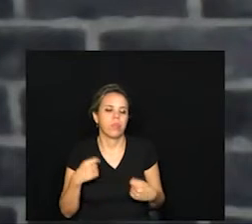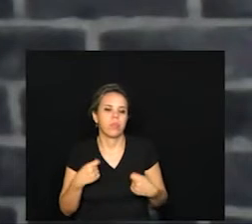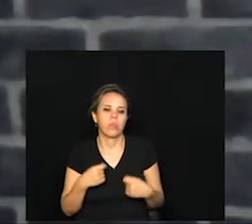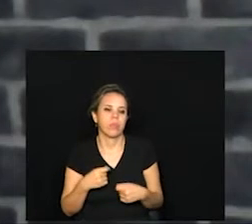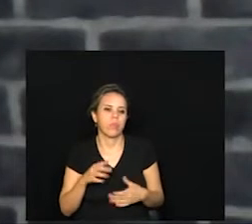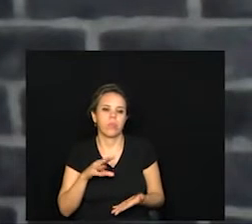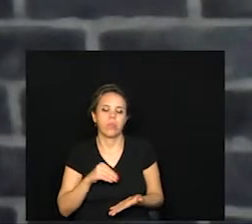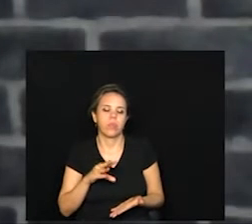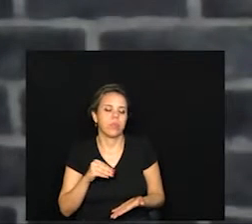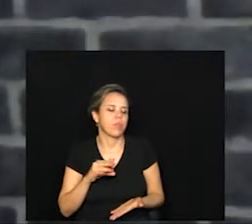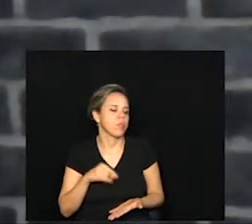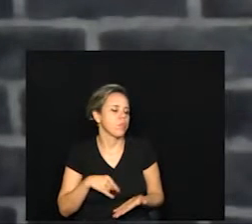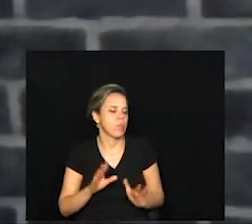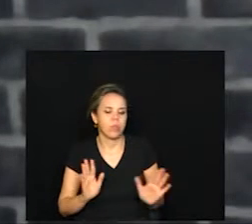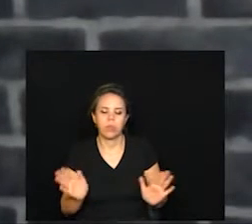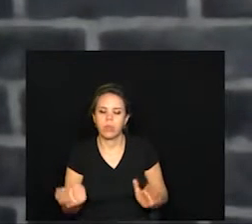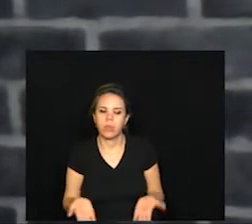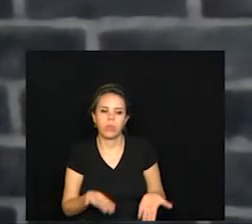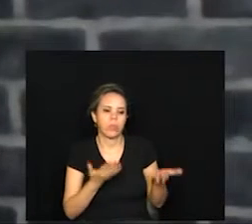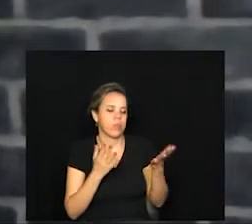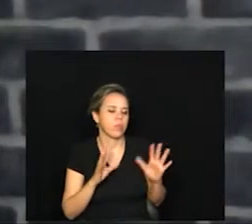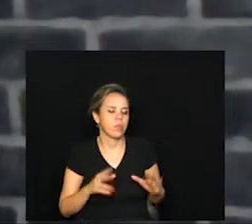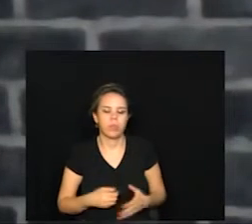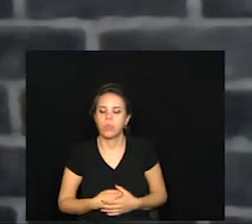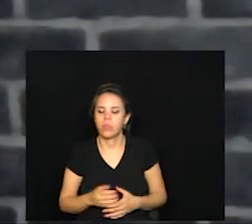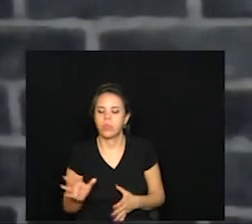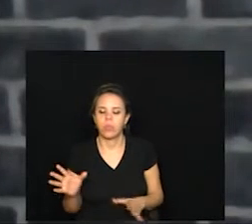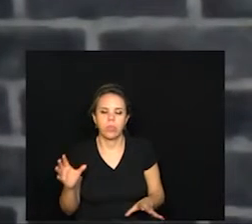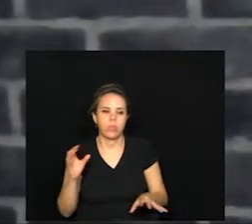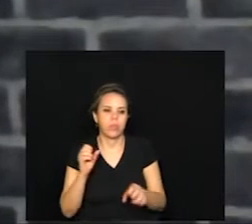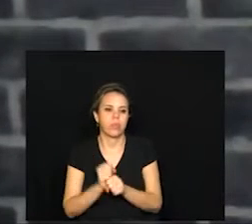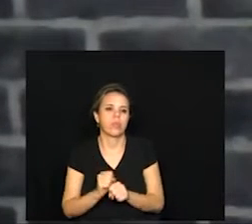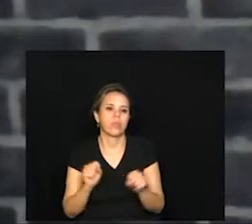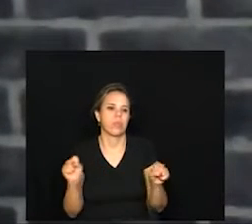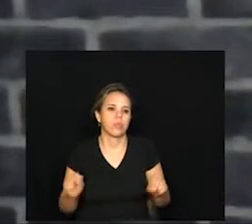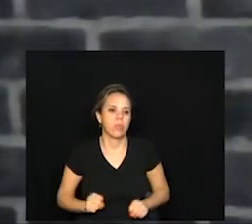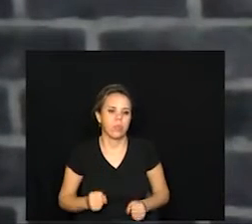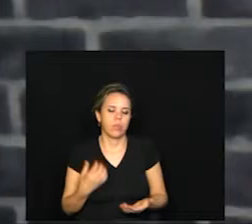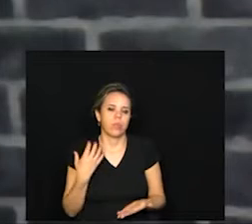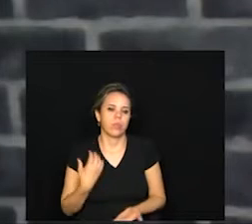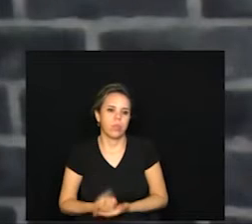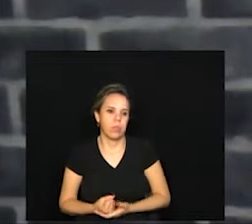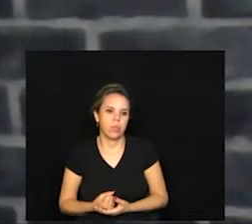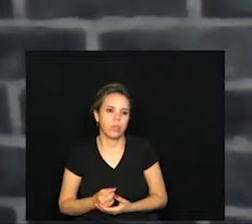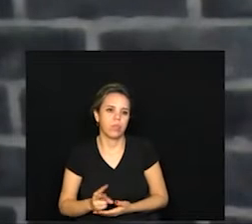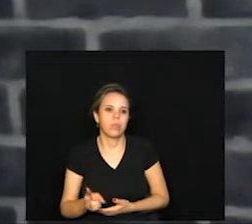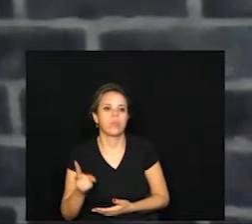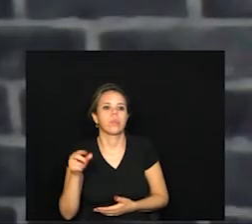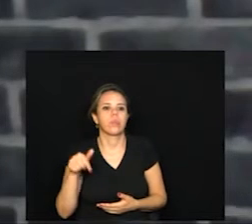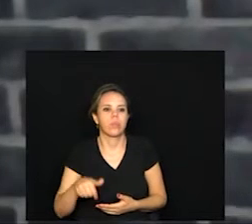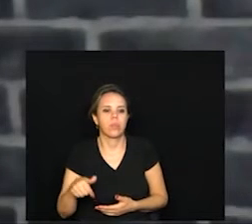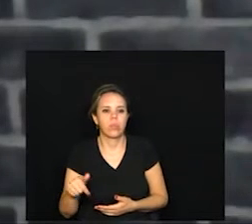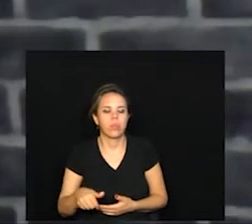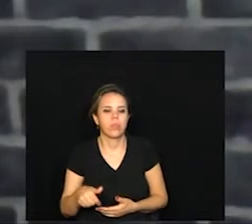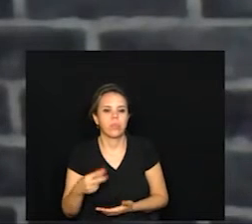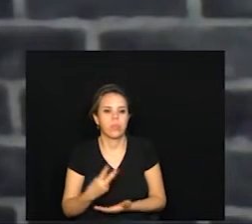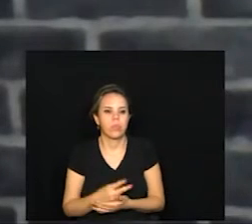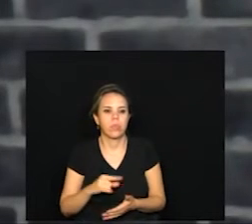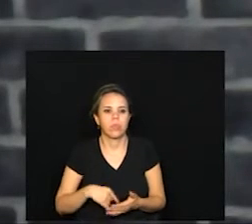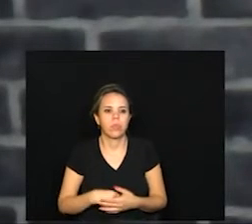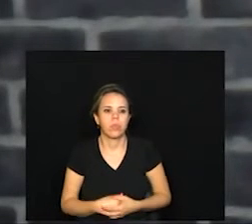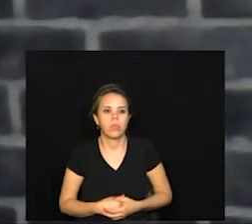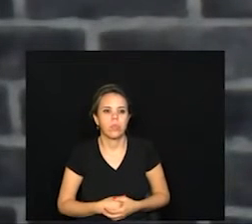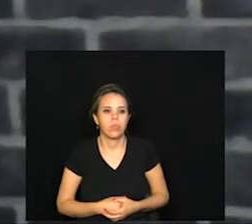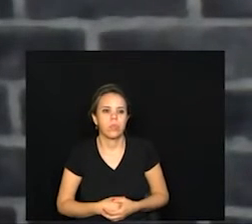tirar cópias de documentos, levar toda a documentação. Ele já juntou isso no sistema e a gente dará andamento com esses mesmos